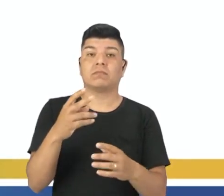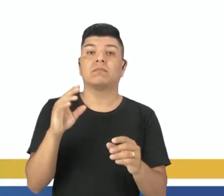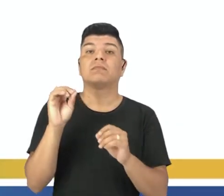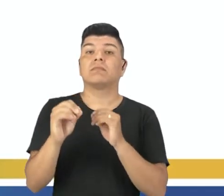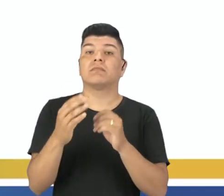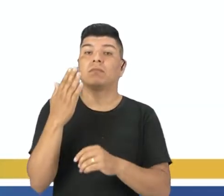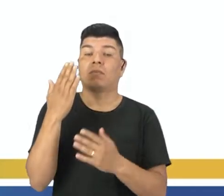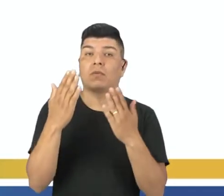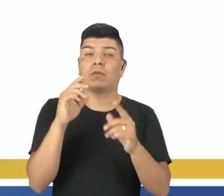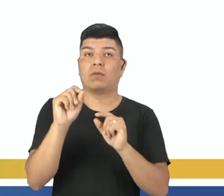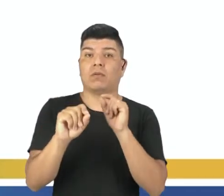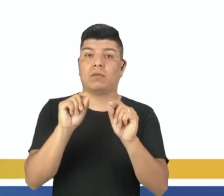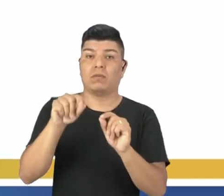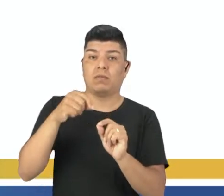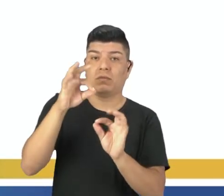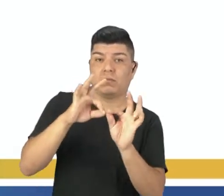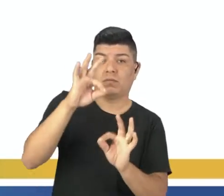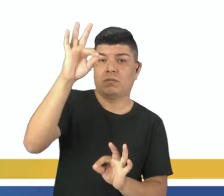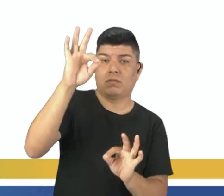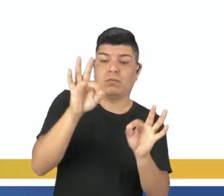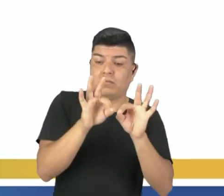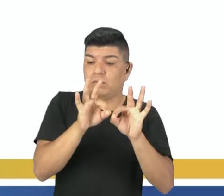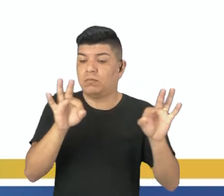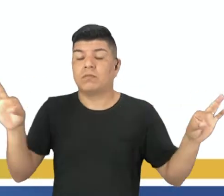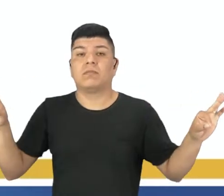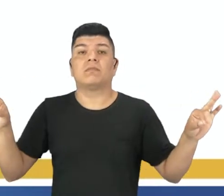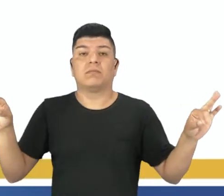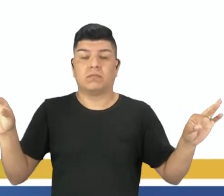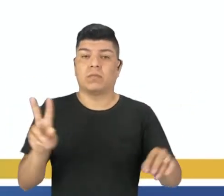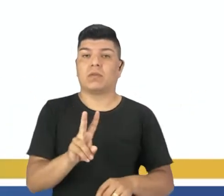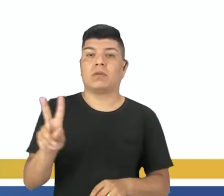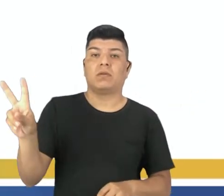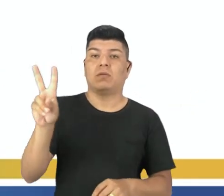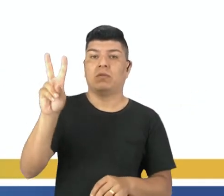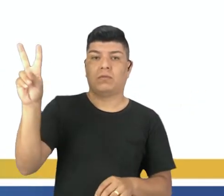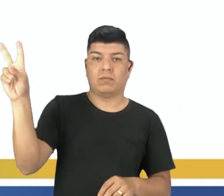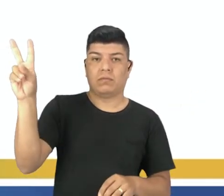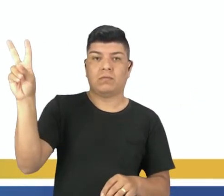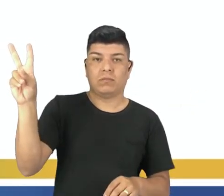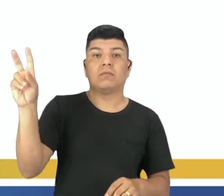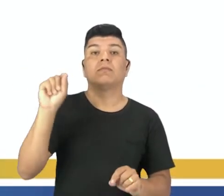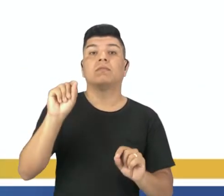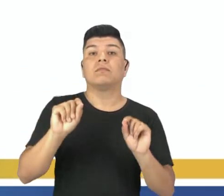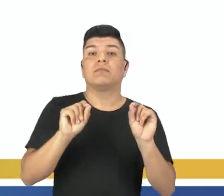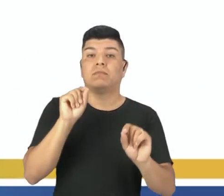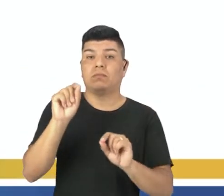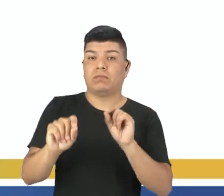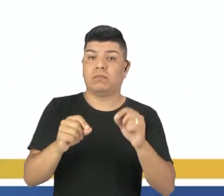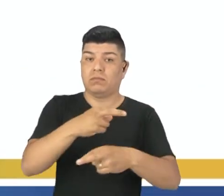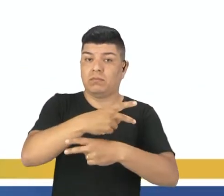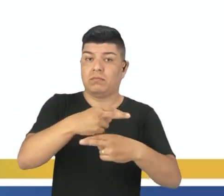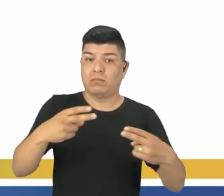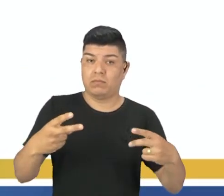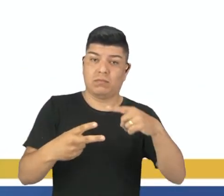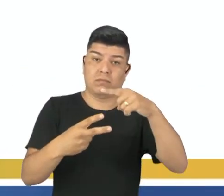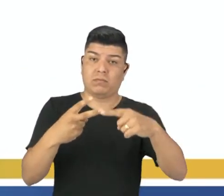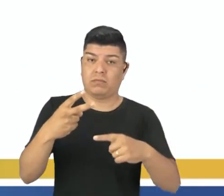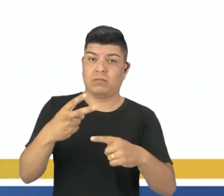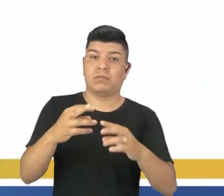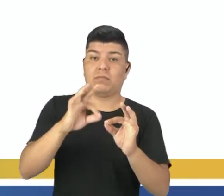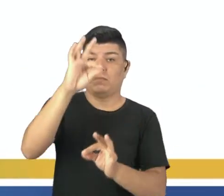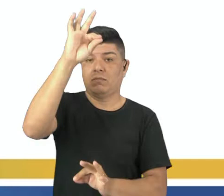a medida do comprimento e a outro a medida da largura então o valor da área de um retângulo é dado pelo produto da essas duas medidas